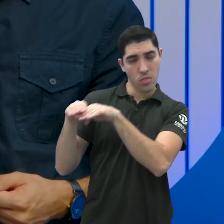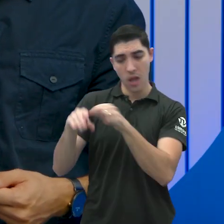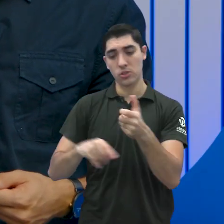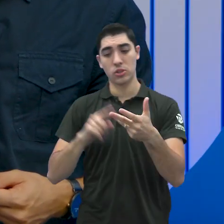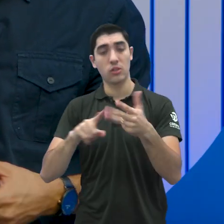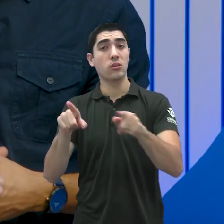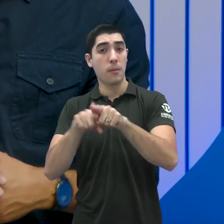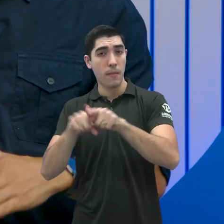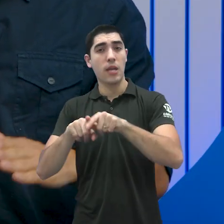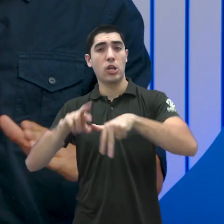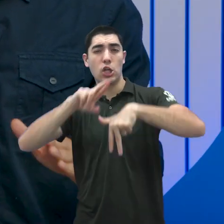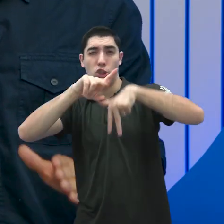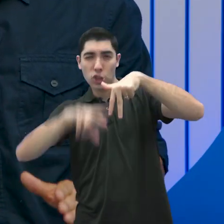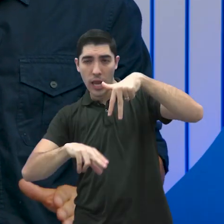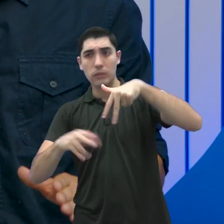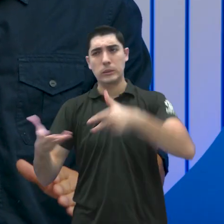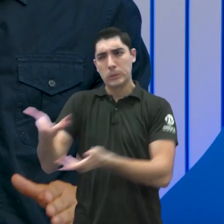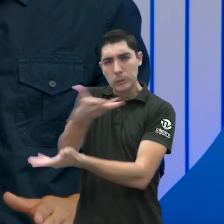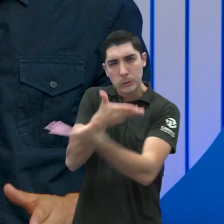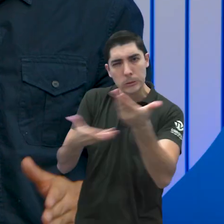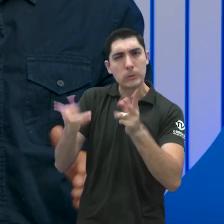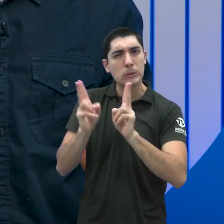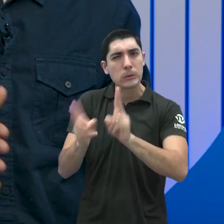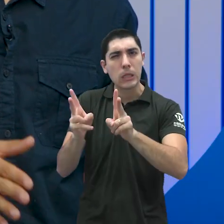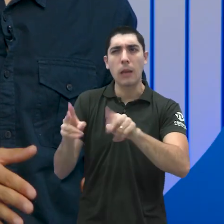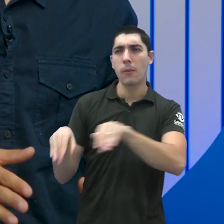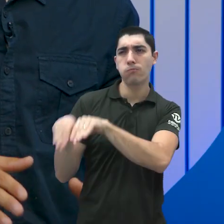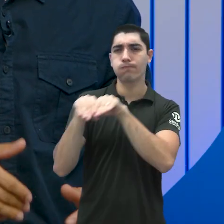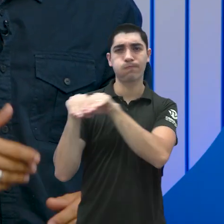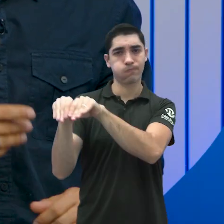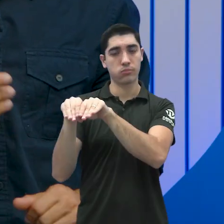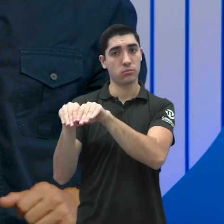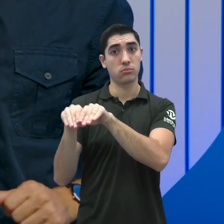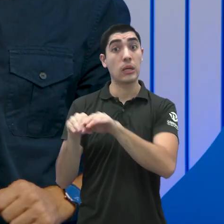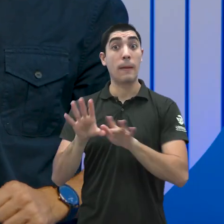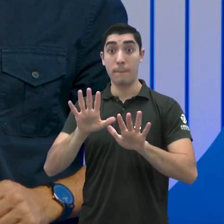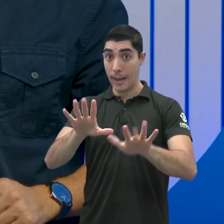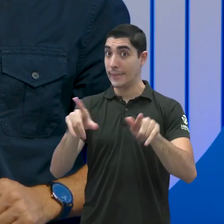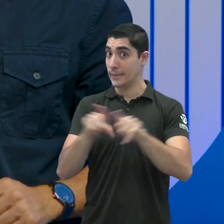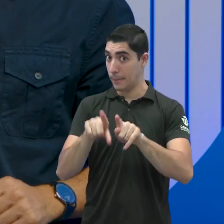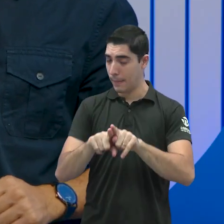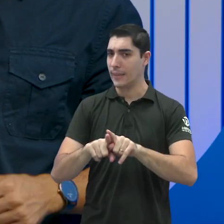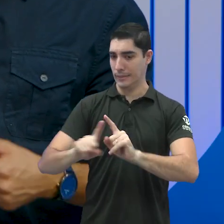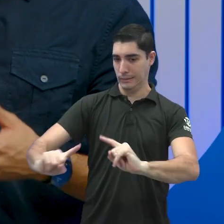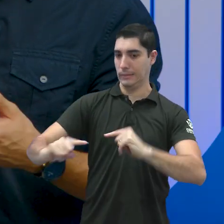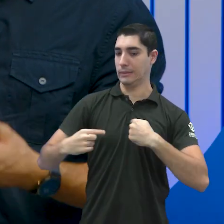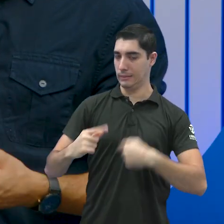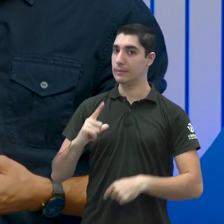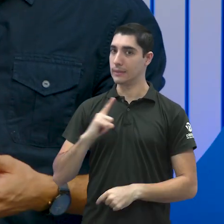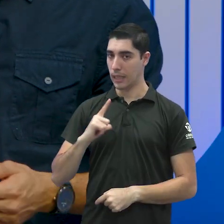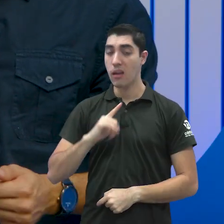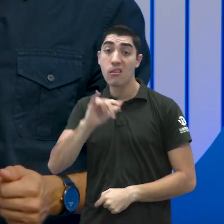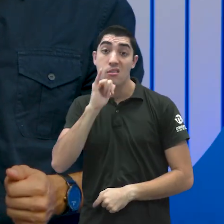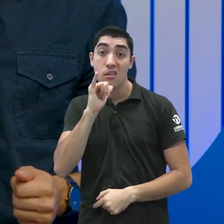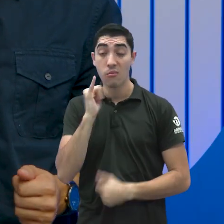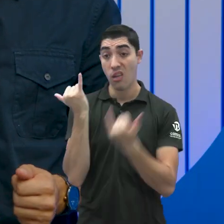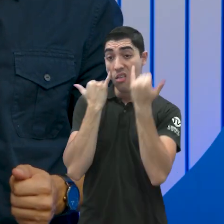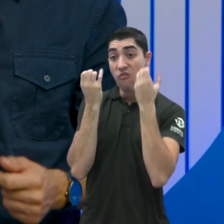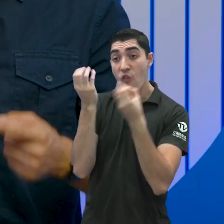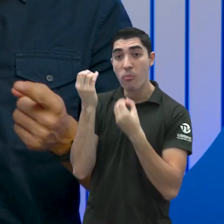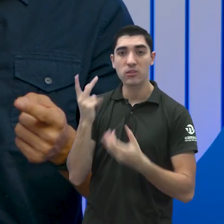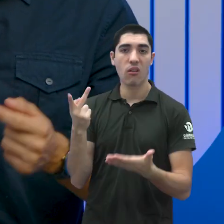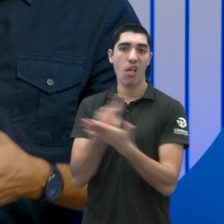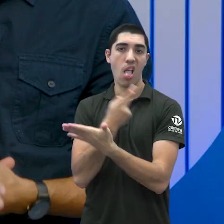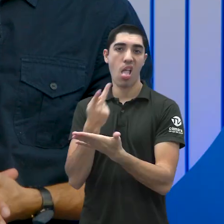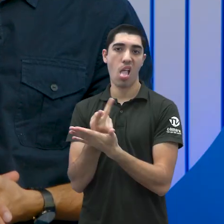gênero encontrem espaço para mobilização e debate. Ao mesmo tempo, surgem também desafios, viu? Como, por exemplo,